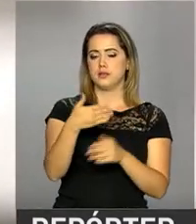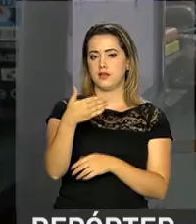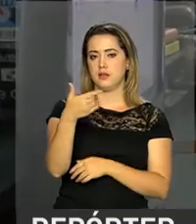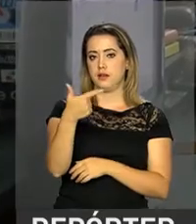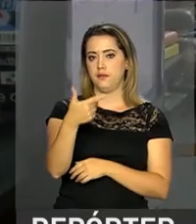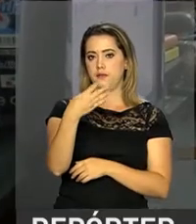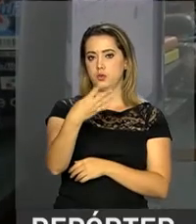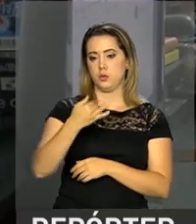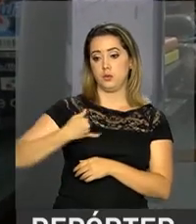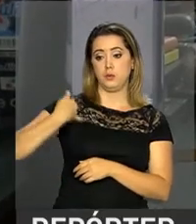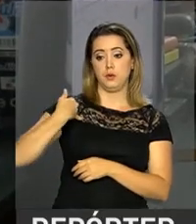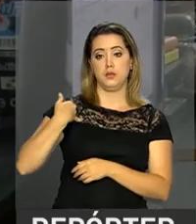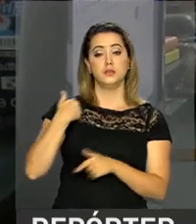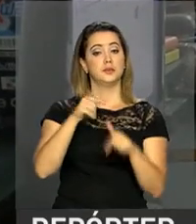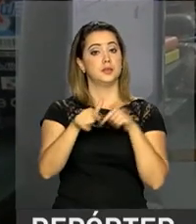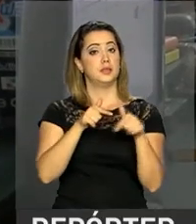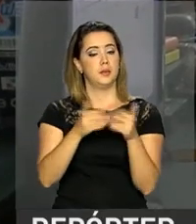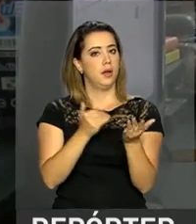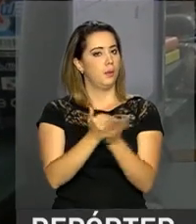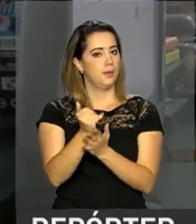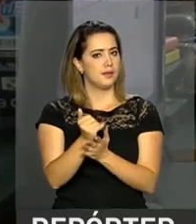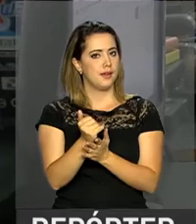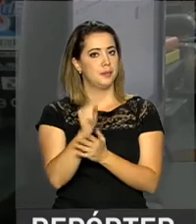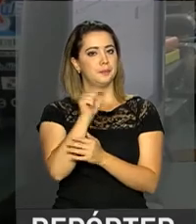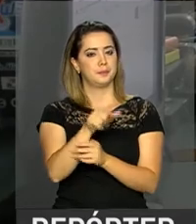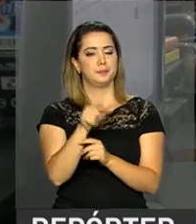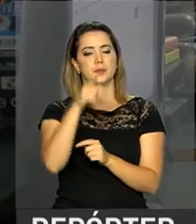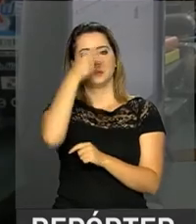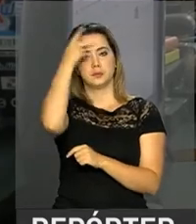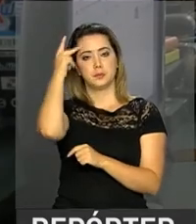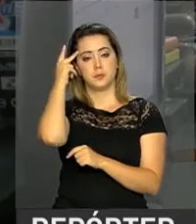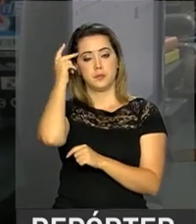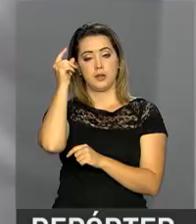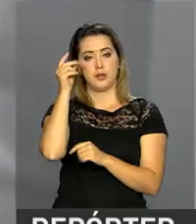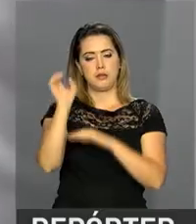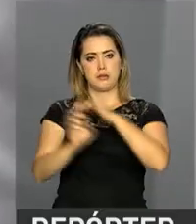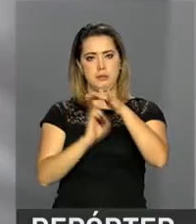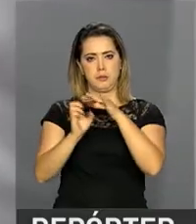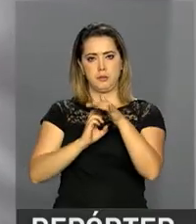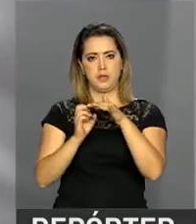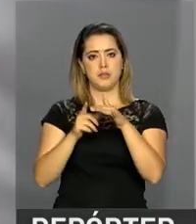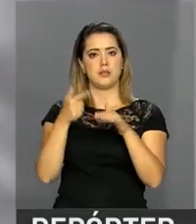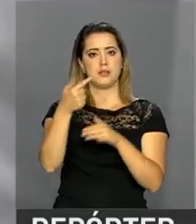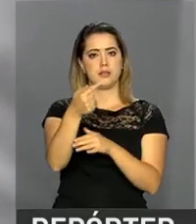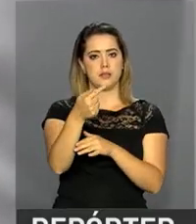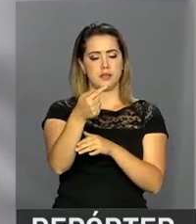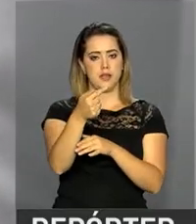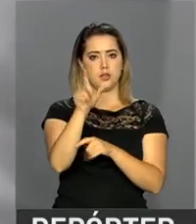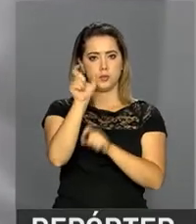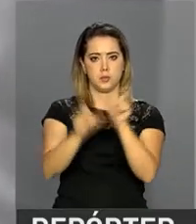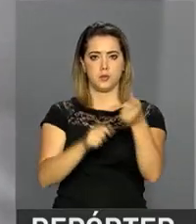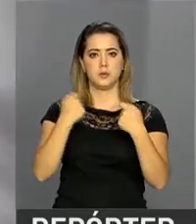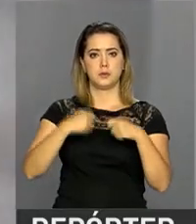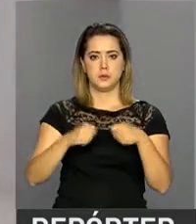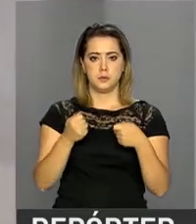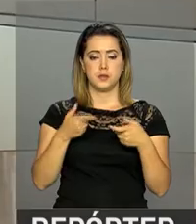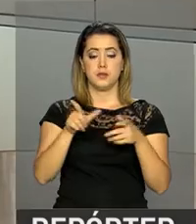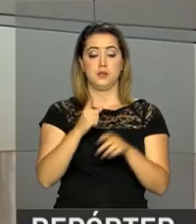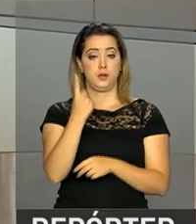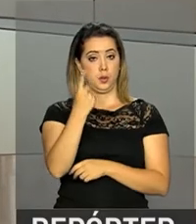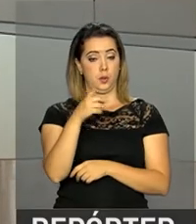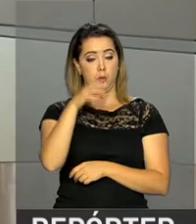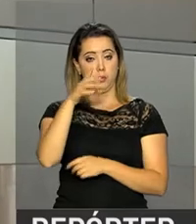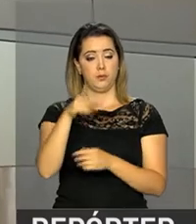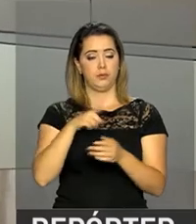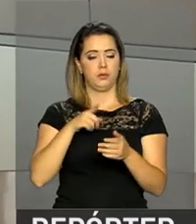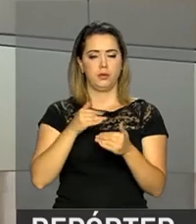anos no mercado de trabalho. Ela obriga que empresas com pelo menos 7 funcionários ofereçam uma cota para aprendizes. Para